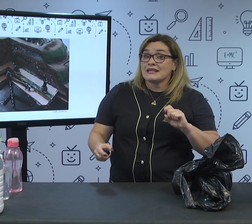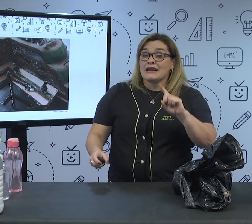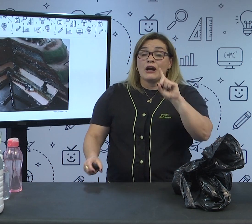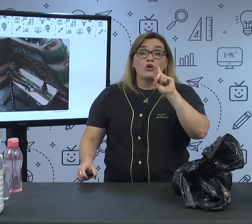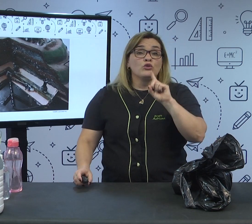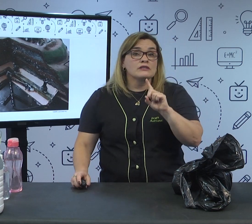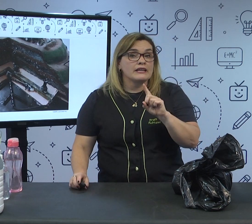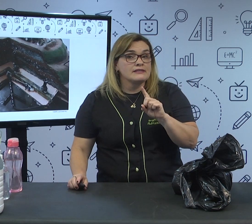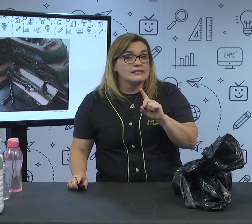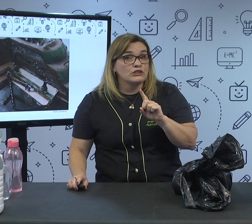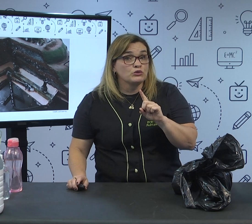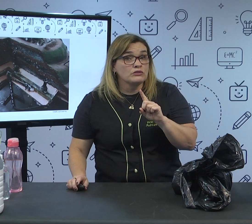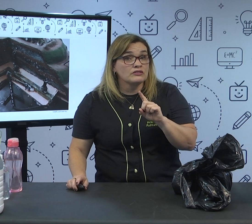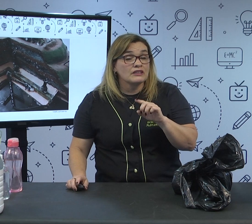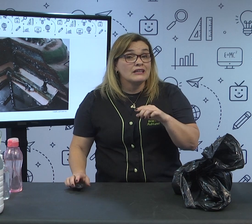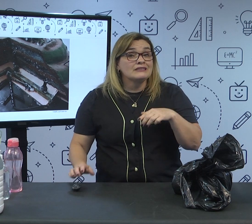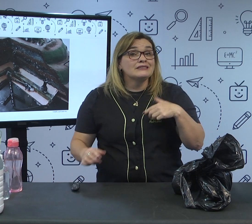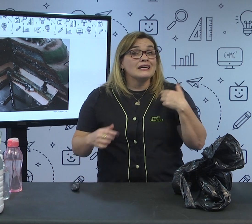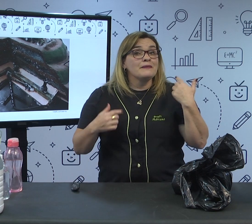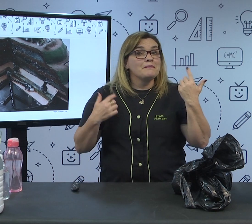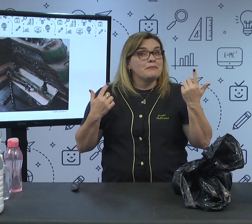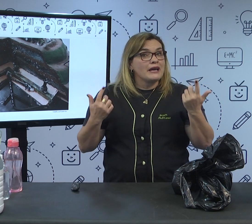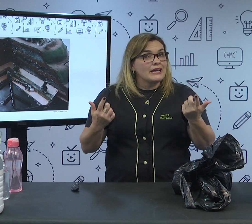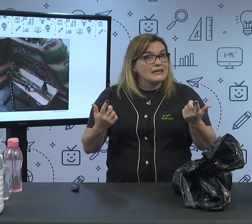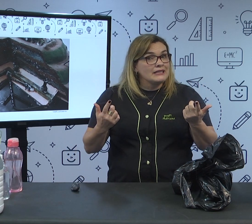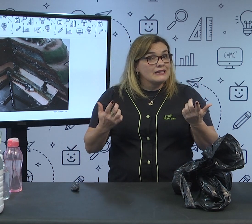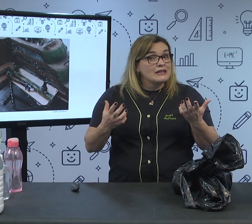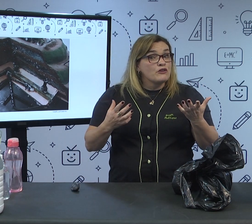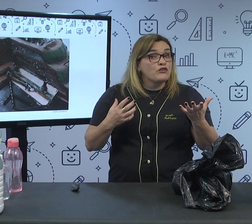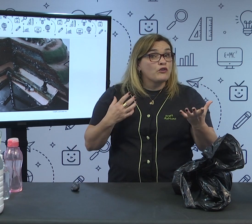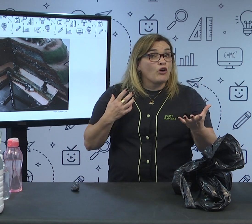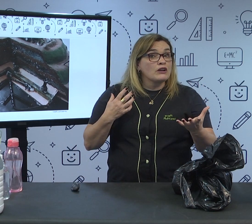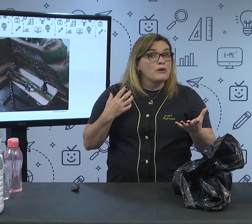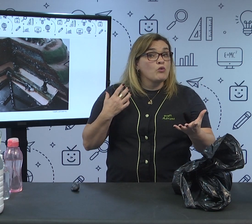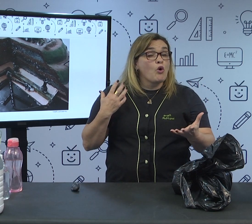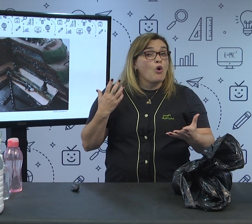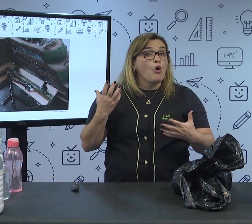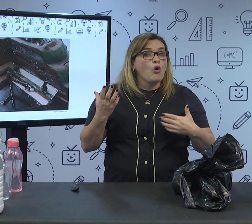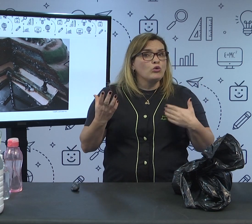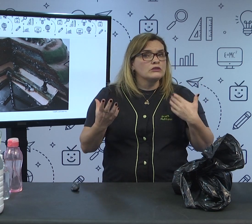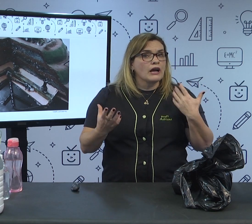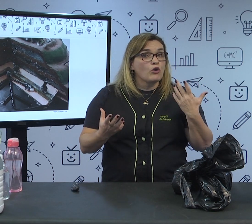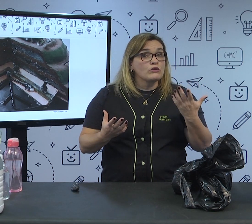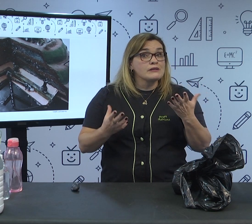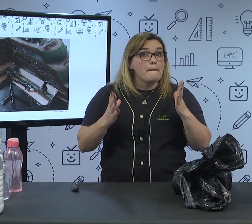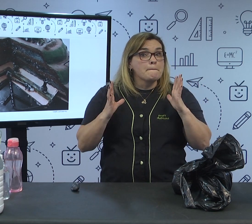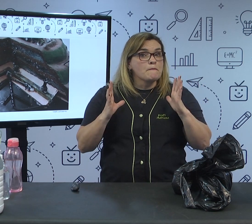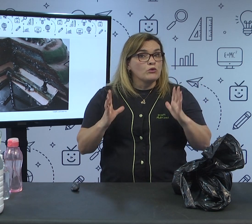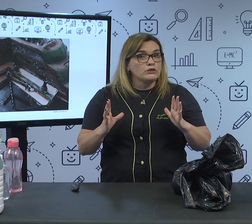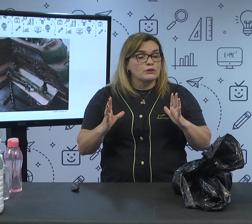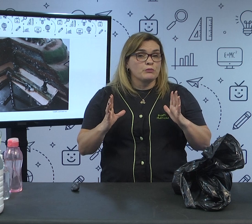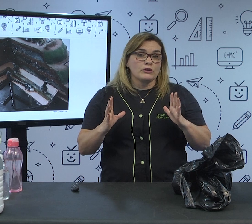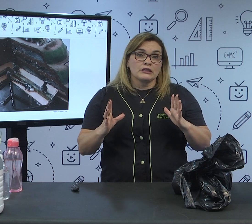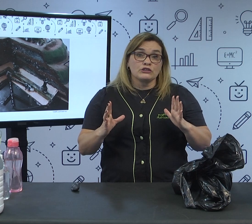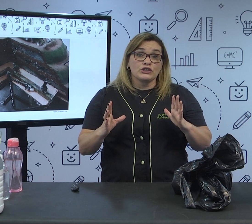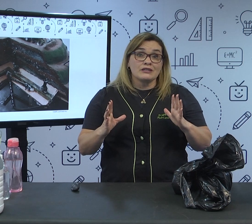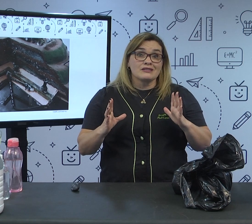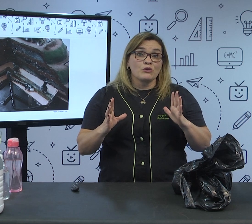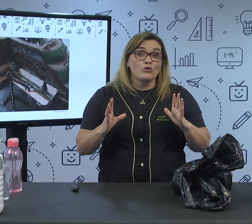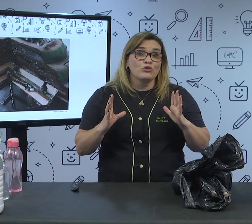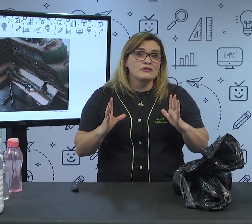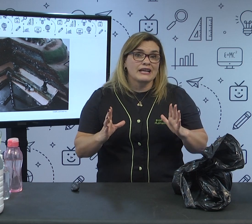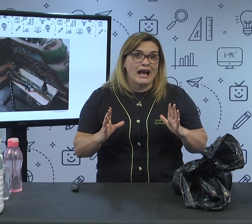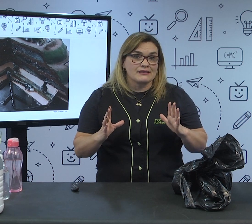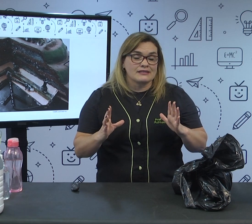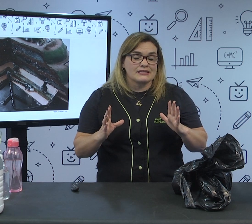Mas os resíduos também formam outra coisa muito importante, que